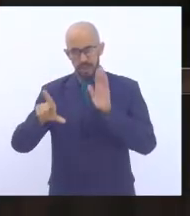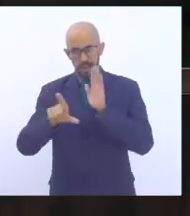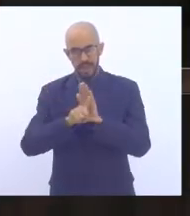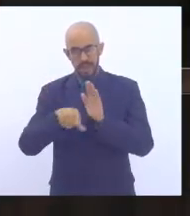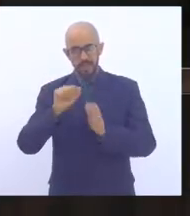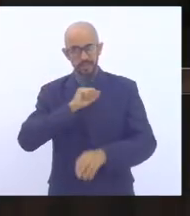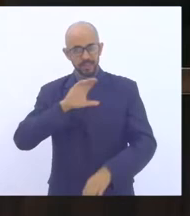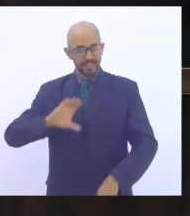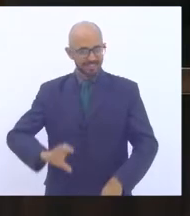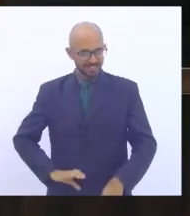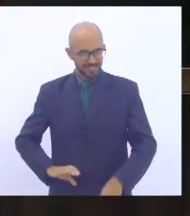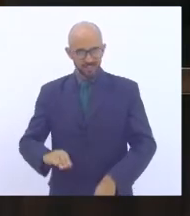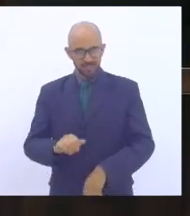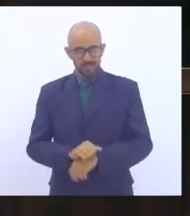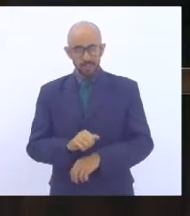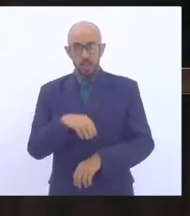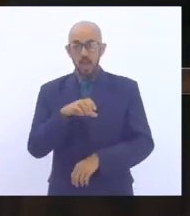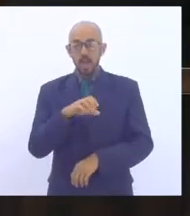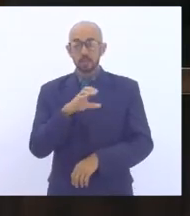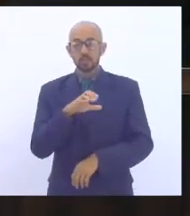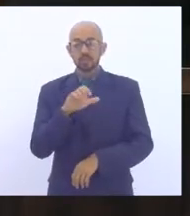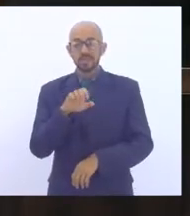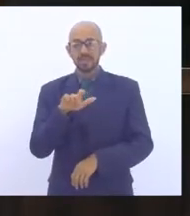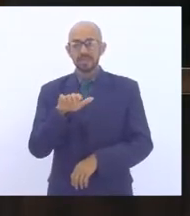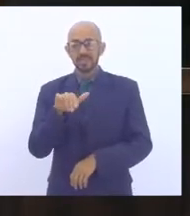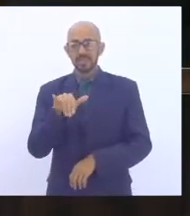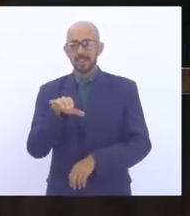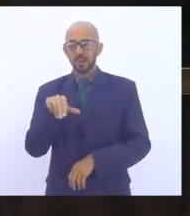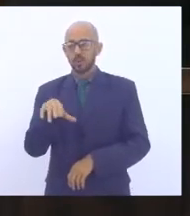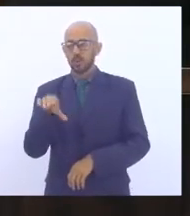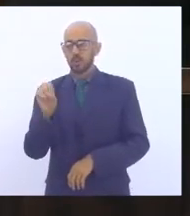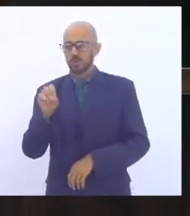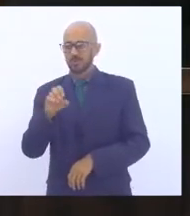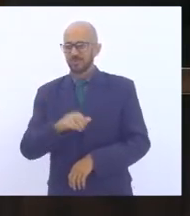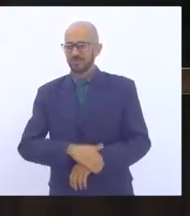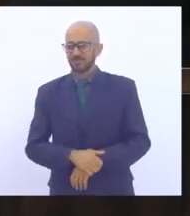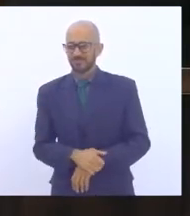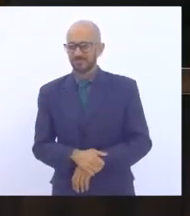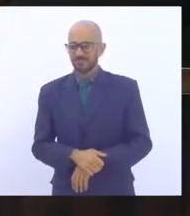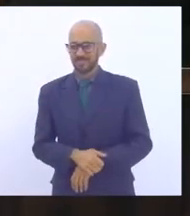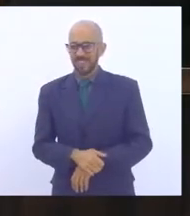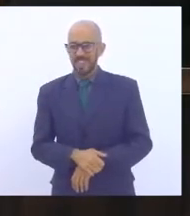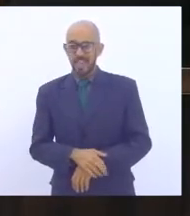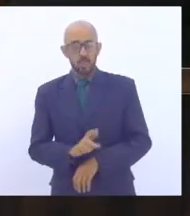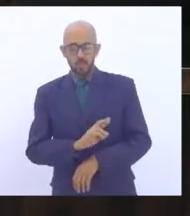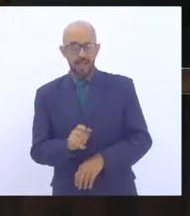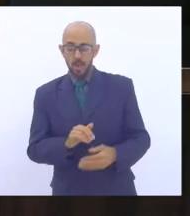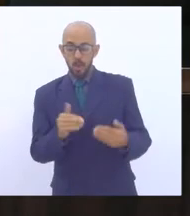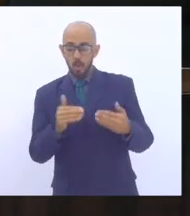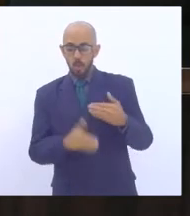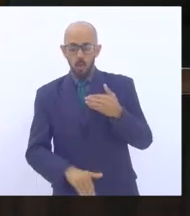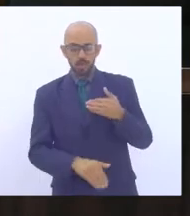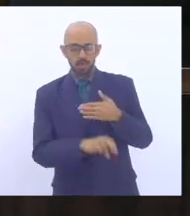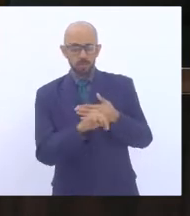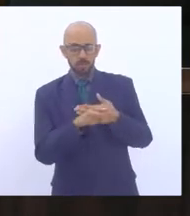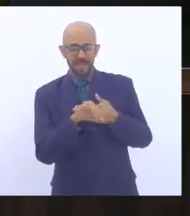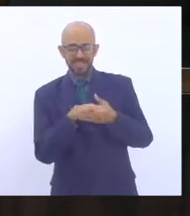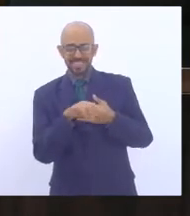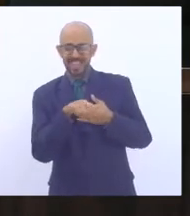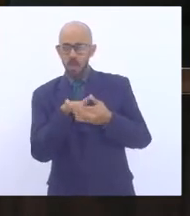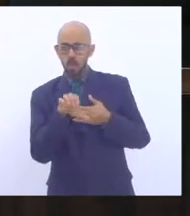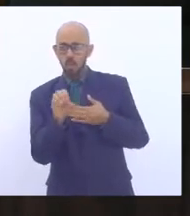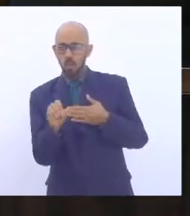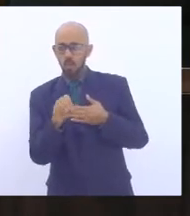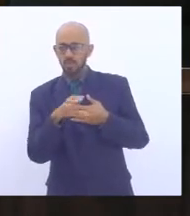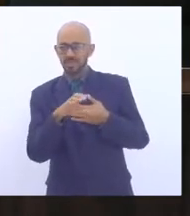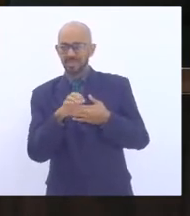que não é o Marcelo ciciliano é o André Ceciliano nada aconteceu Marcela mas tem muitos aí